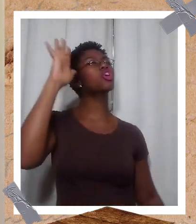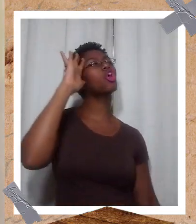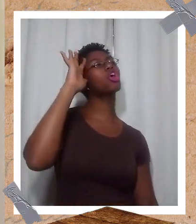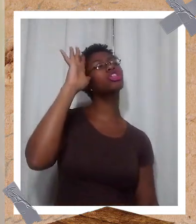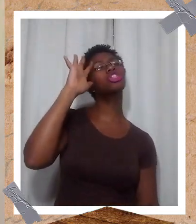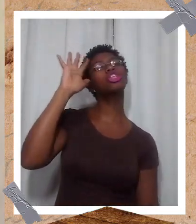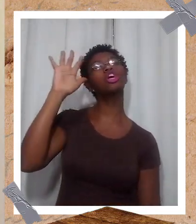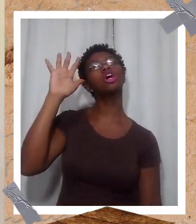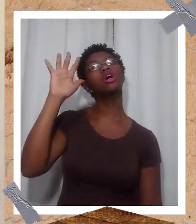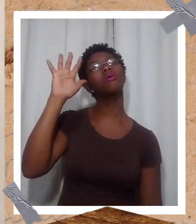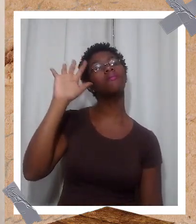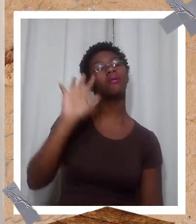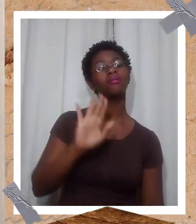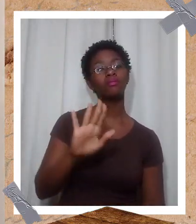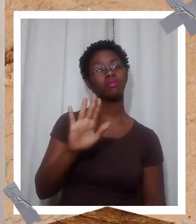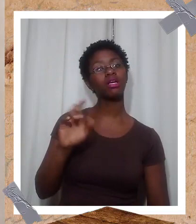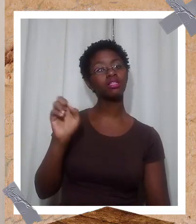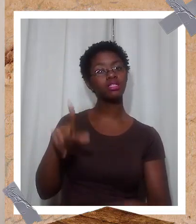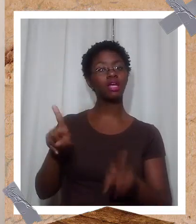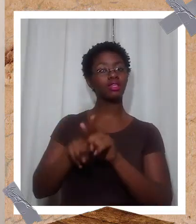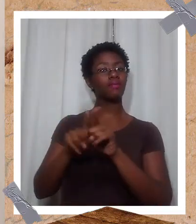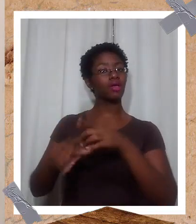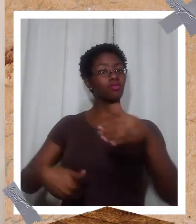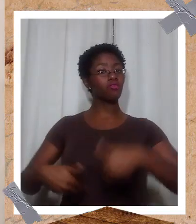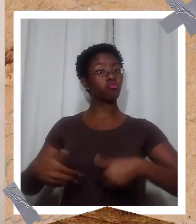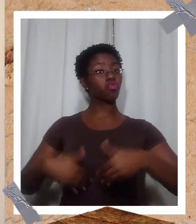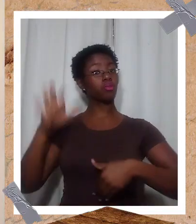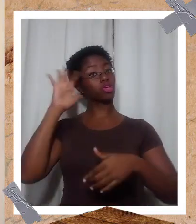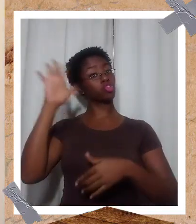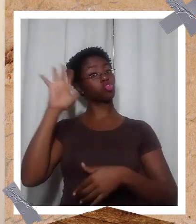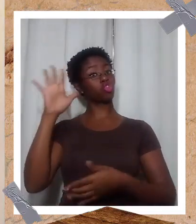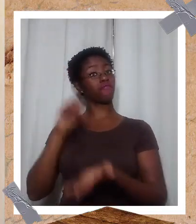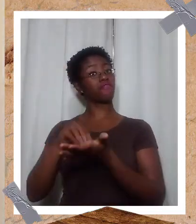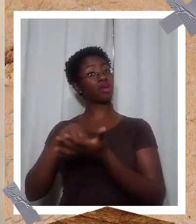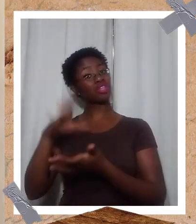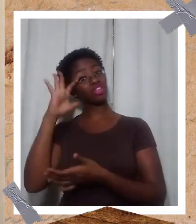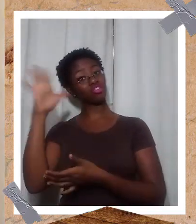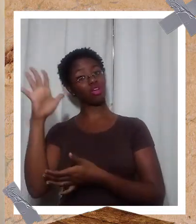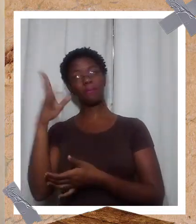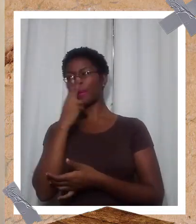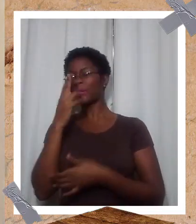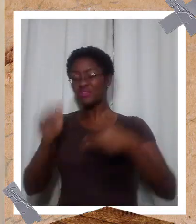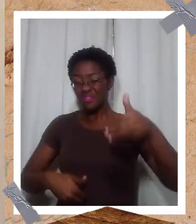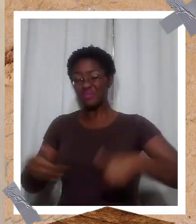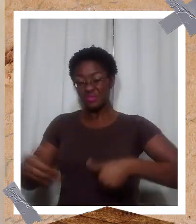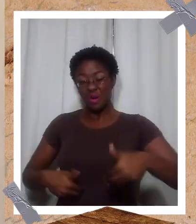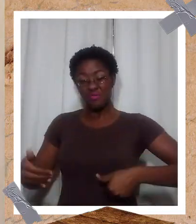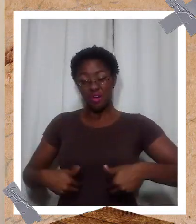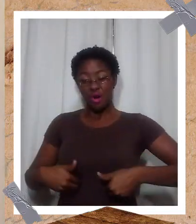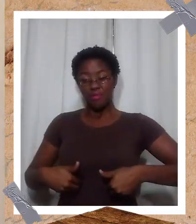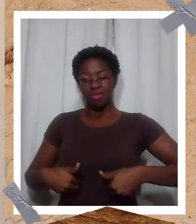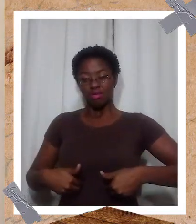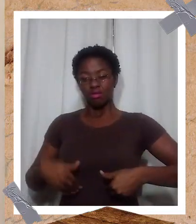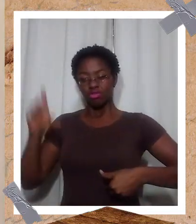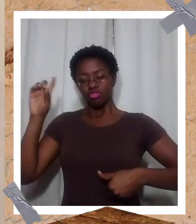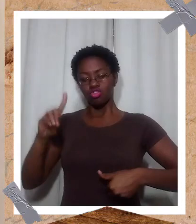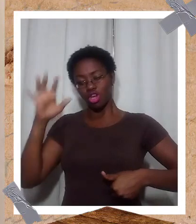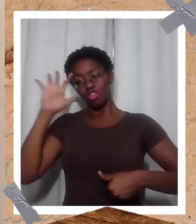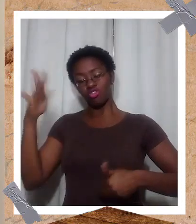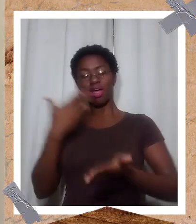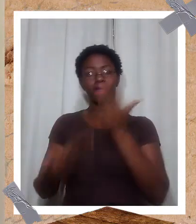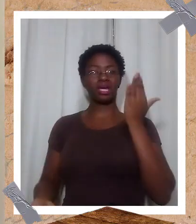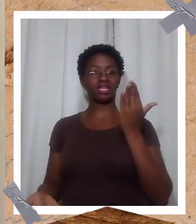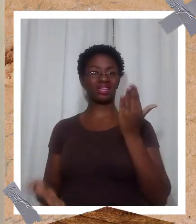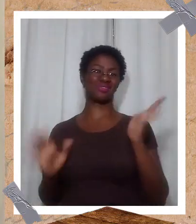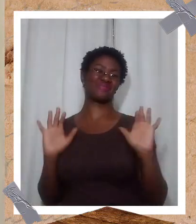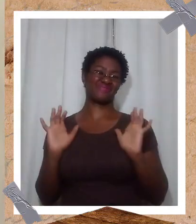também existe isso. Existe a fome de sonho, e existe a fome que te tira o direito de sonhar, entendeu? E Carolina, ela sabe